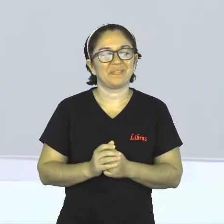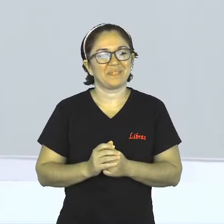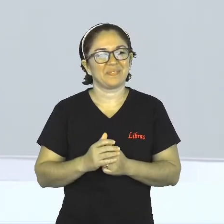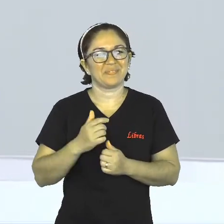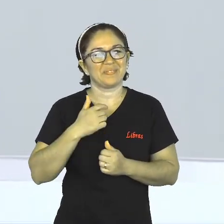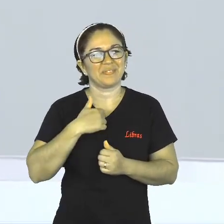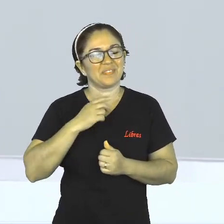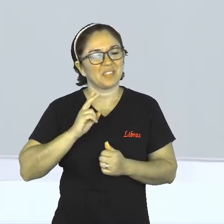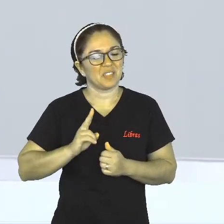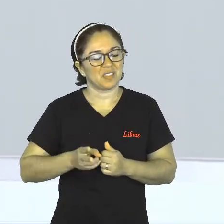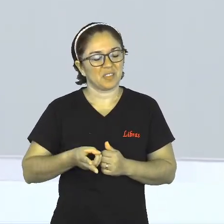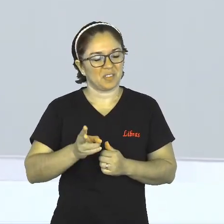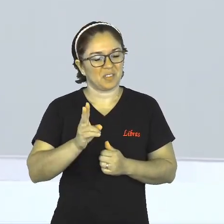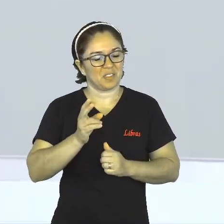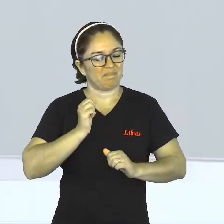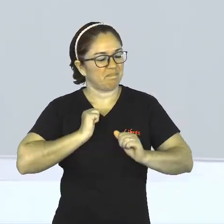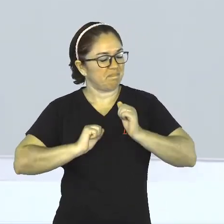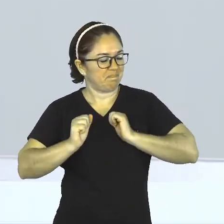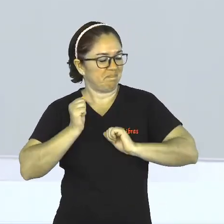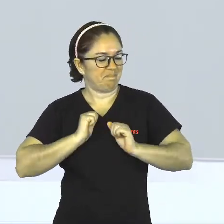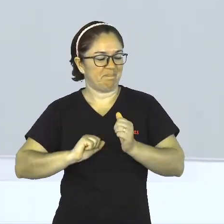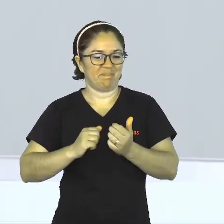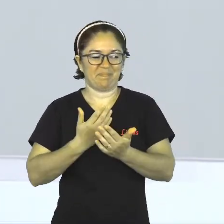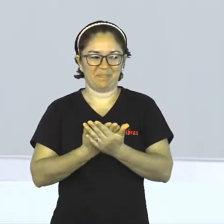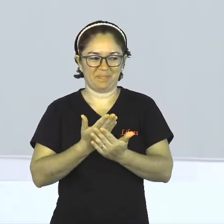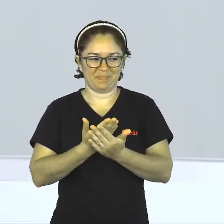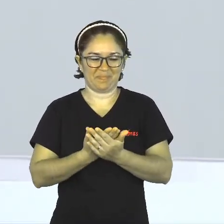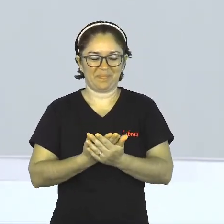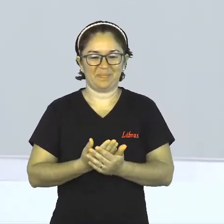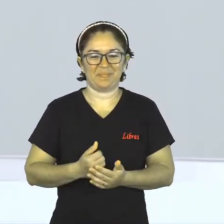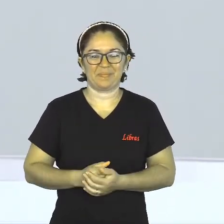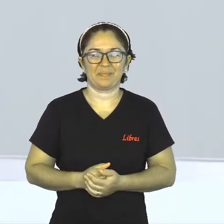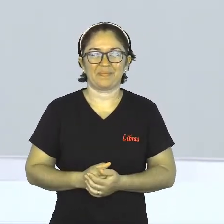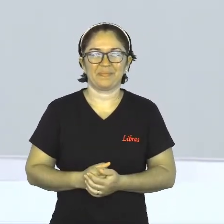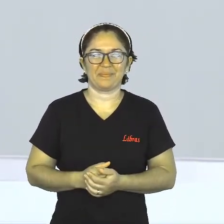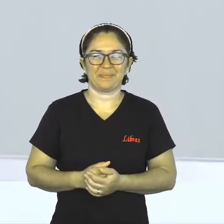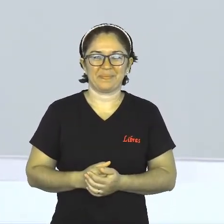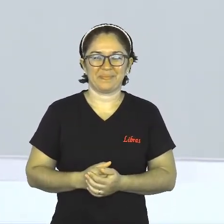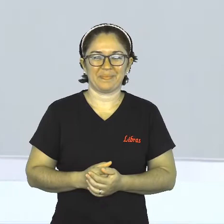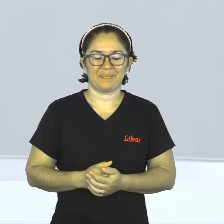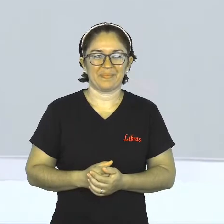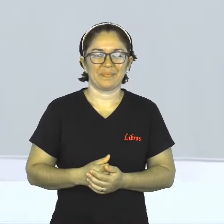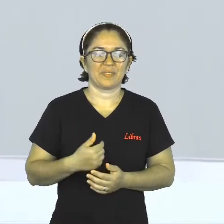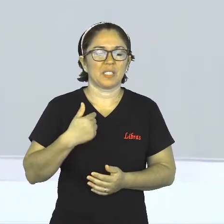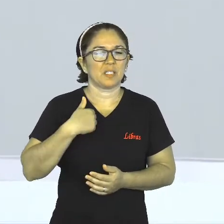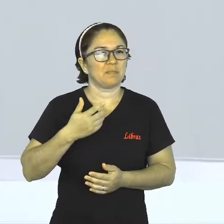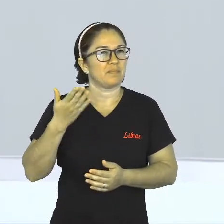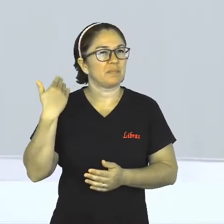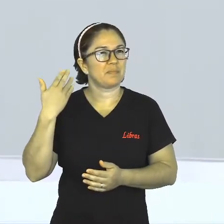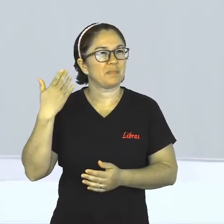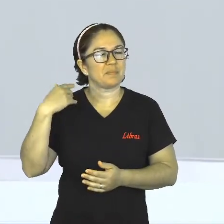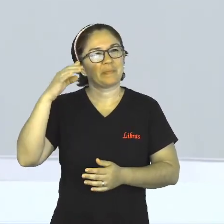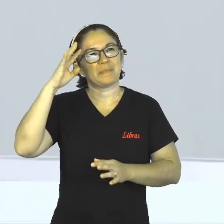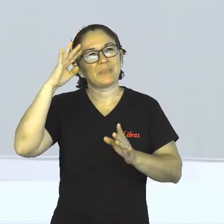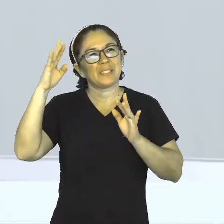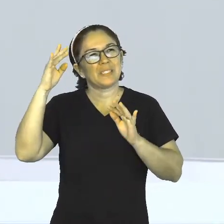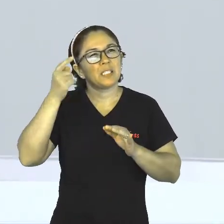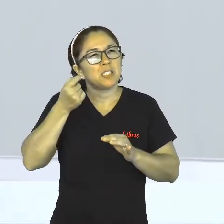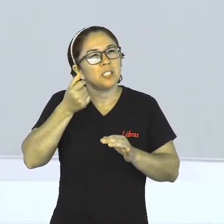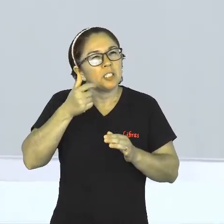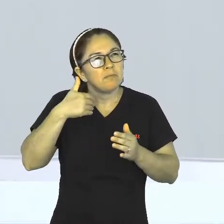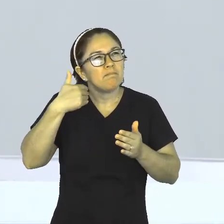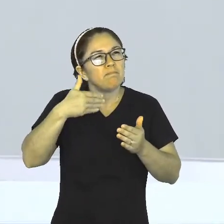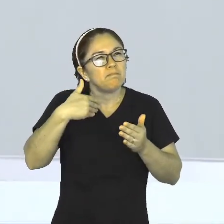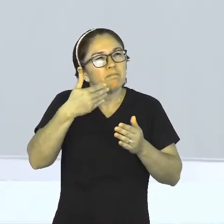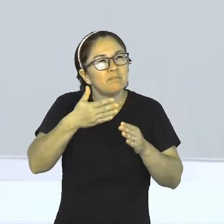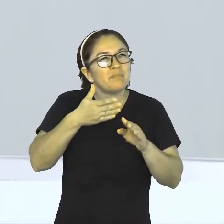sempre, preparadíssima para a aula. Amo geografia e estava contando os dias para nos encontrarmos.